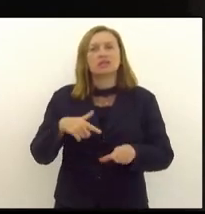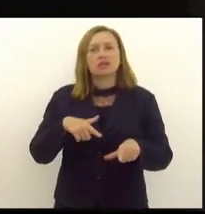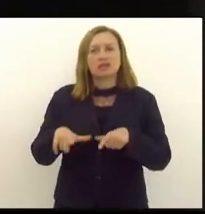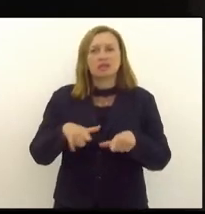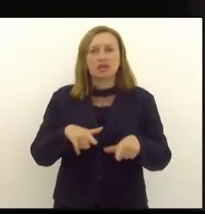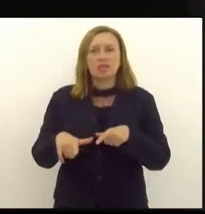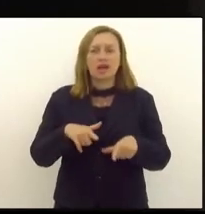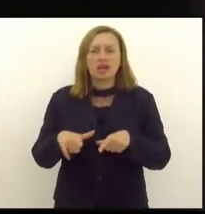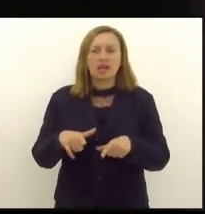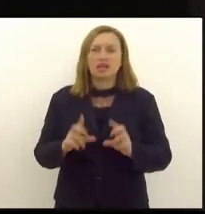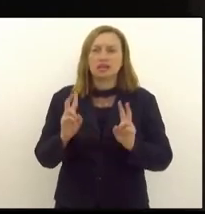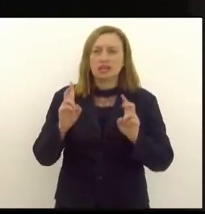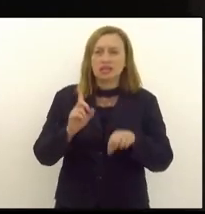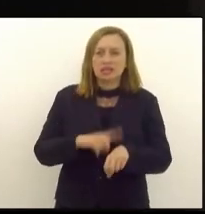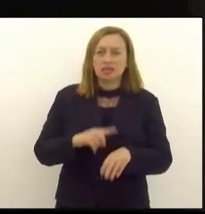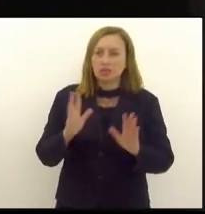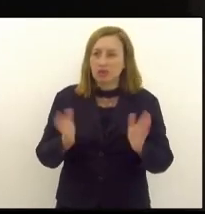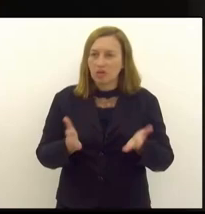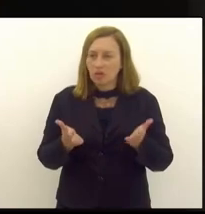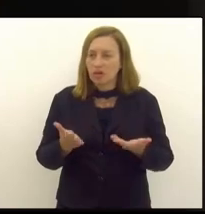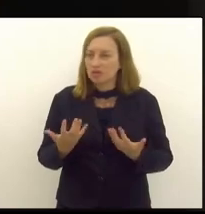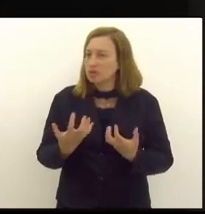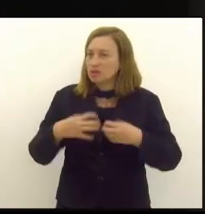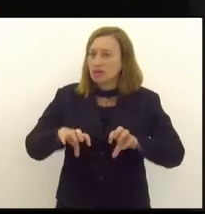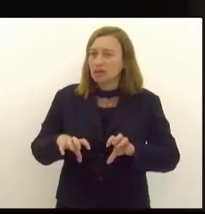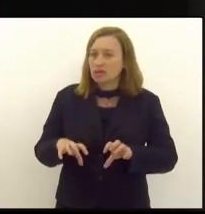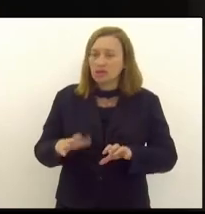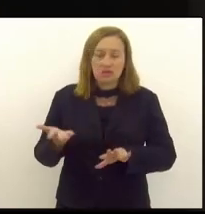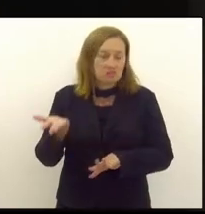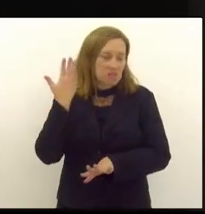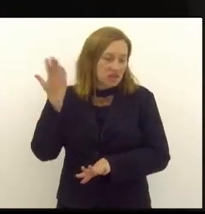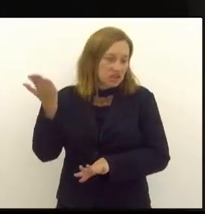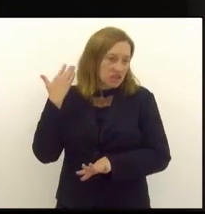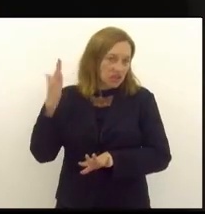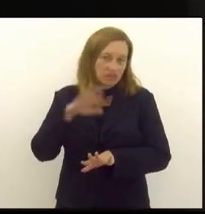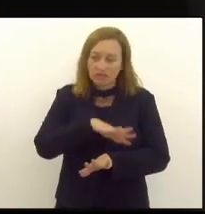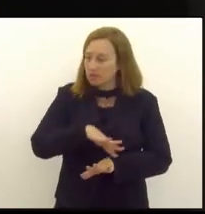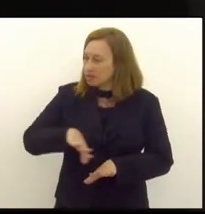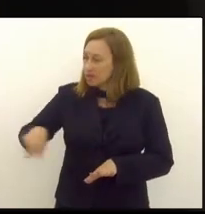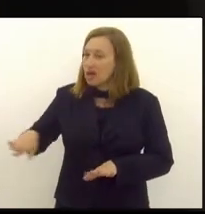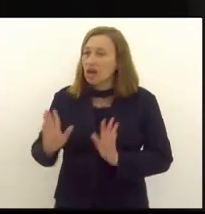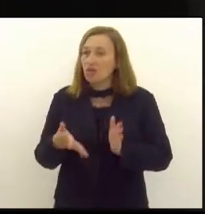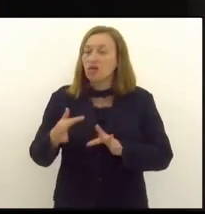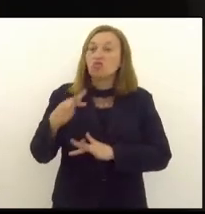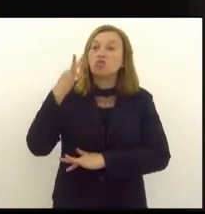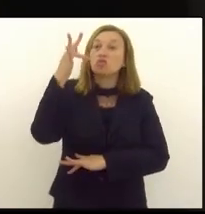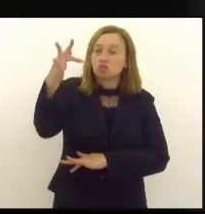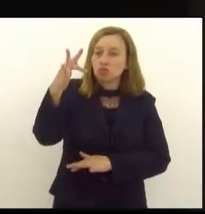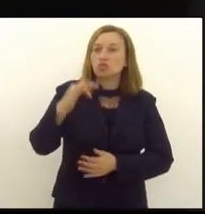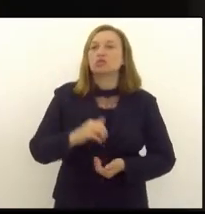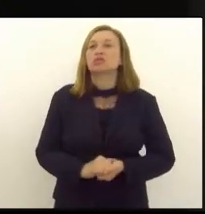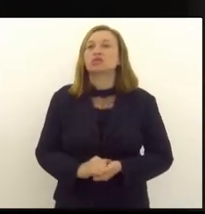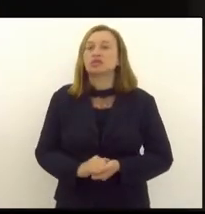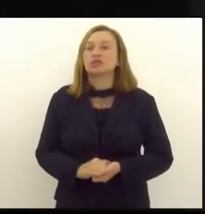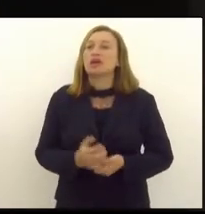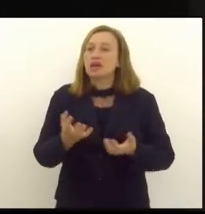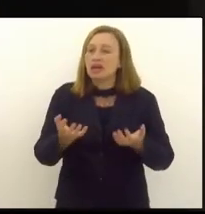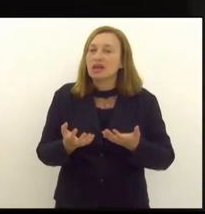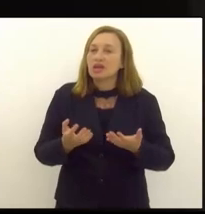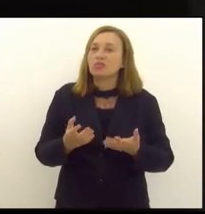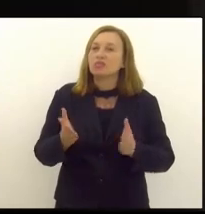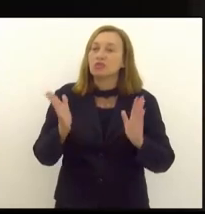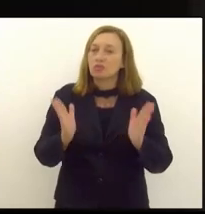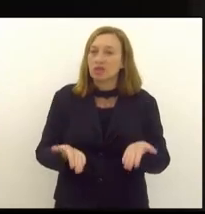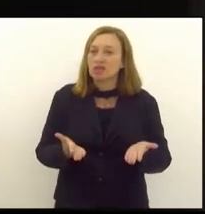verbo nesse tempo presente. Não queremos mais passado, o passado já foi, o futuro está muito ali na frente, mas nós queremos o